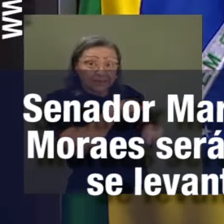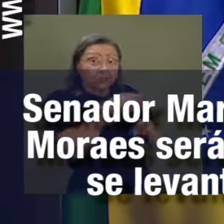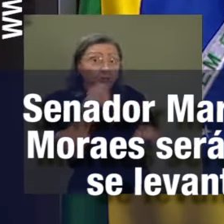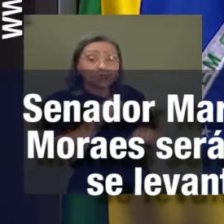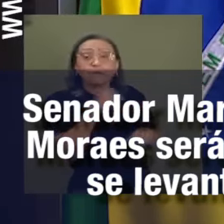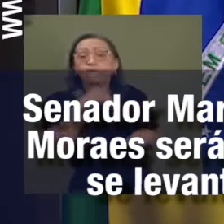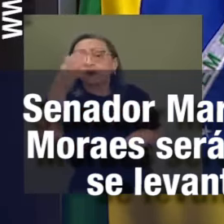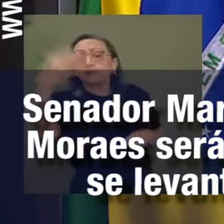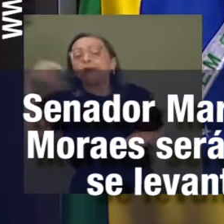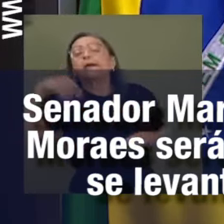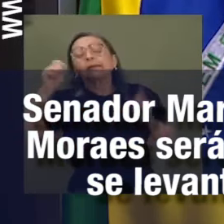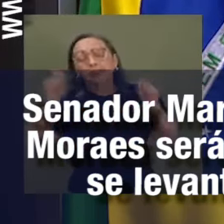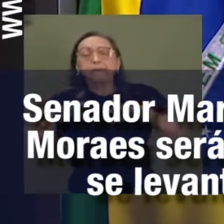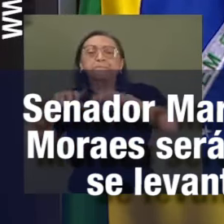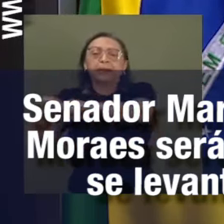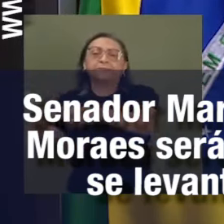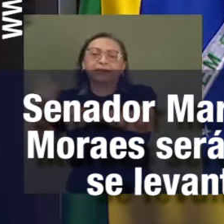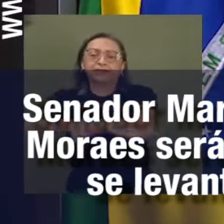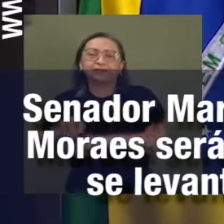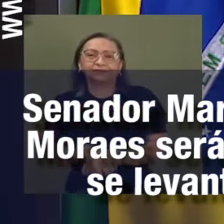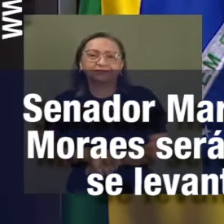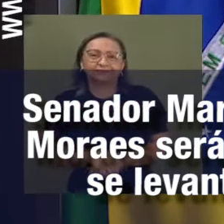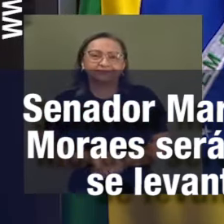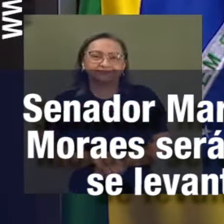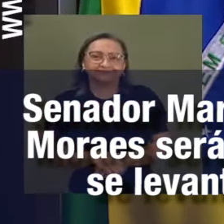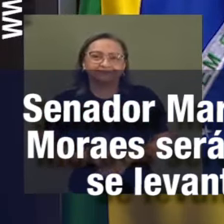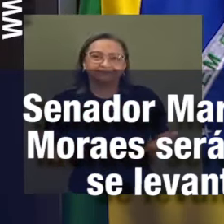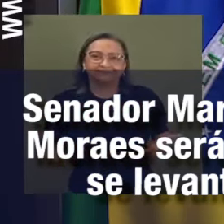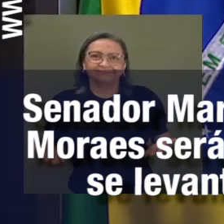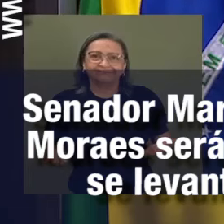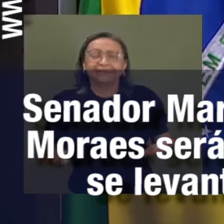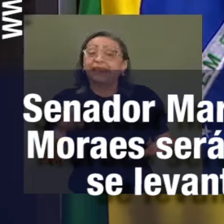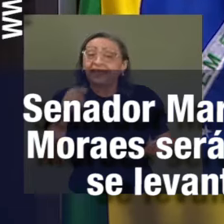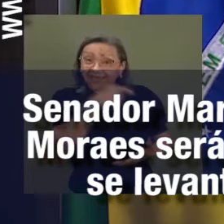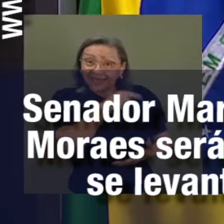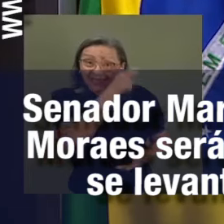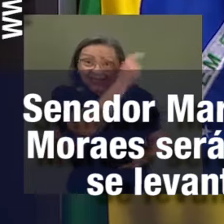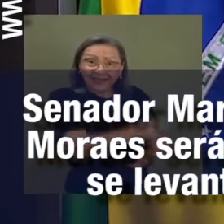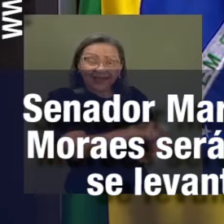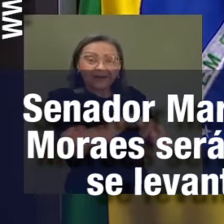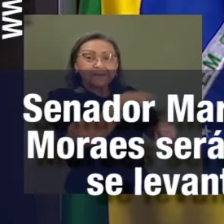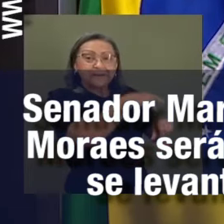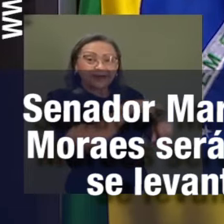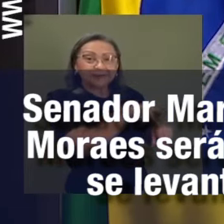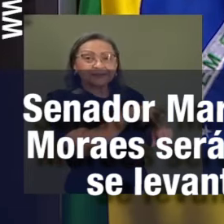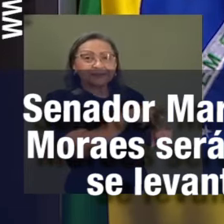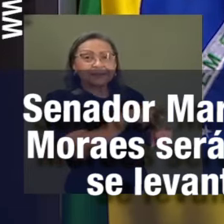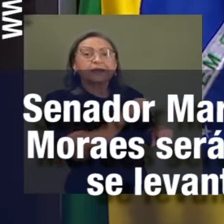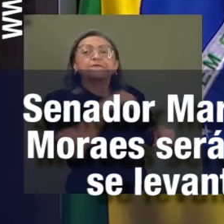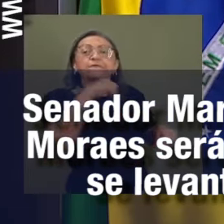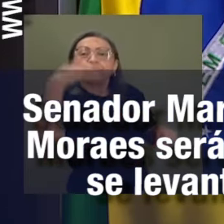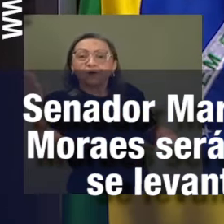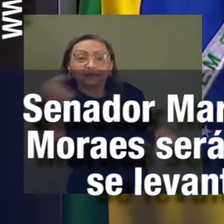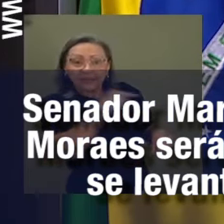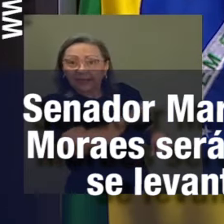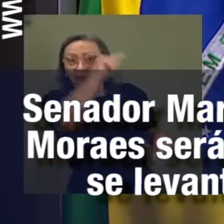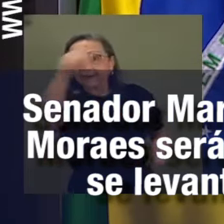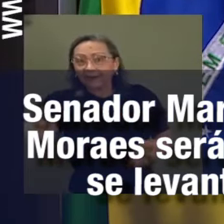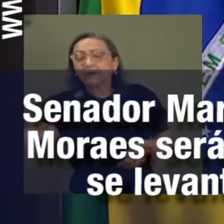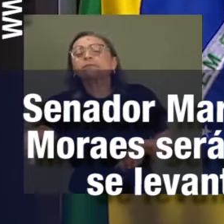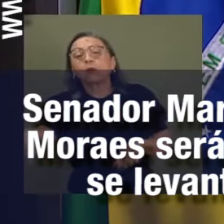são signatários do Tribunal Criminal Internacional, ele será preso. Ele é obrigado, o país é obrigado a prendê-lo. Por isso que ele não veio ao